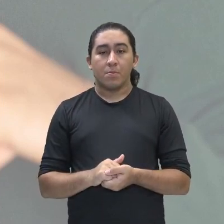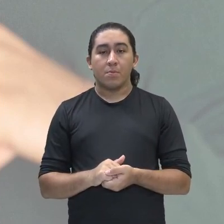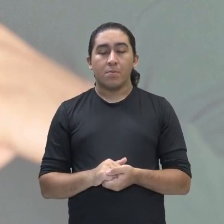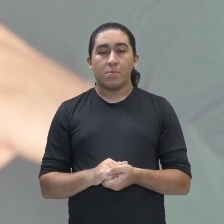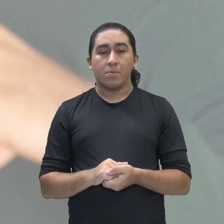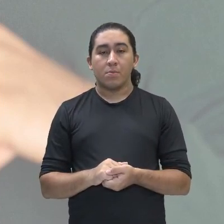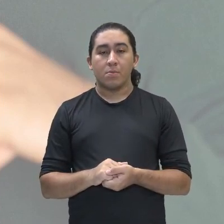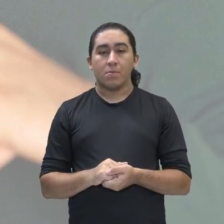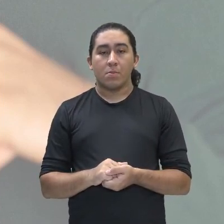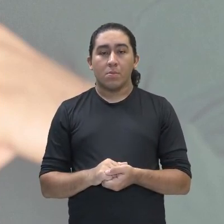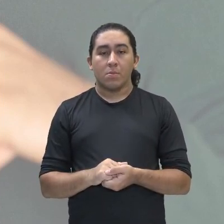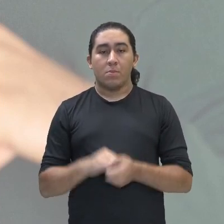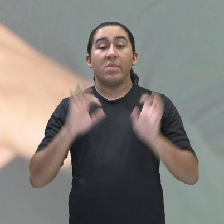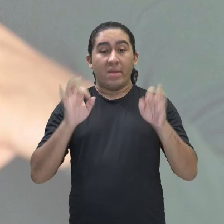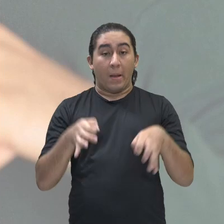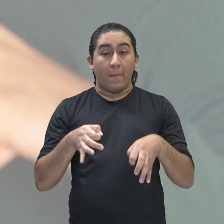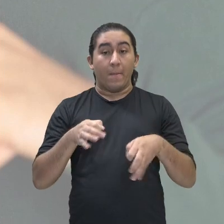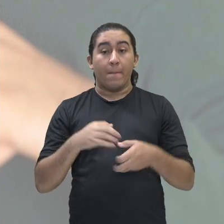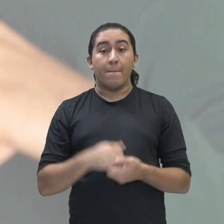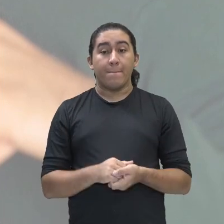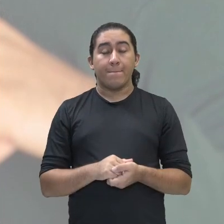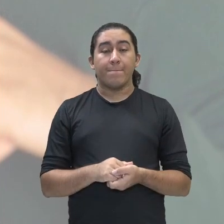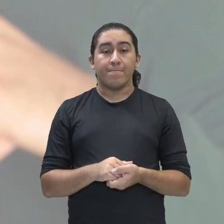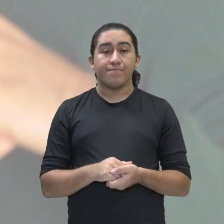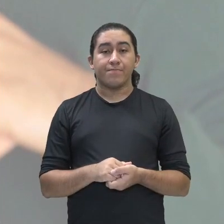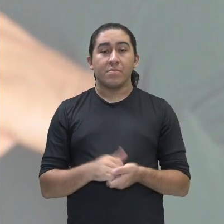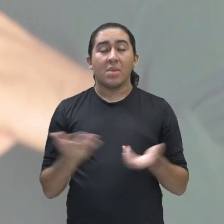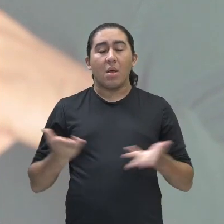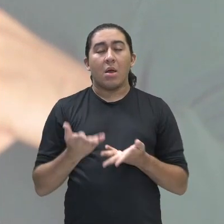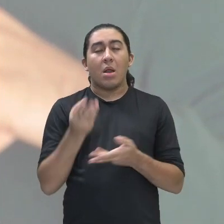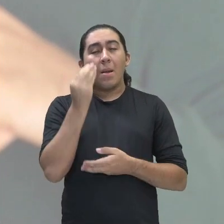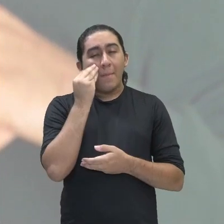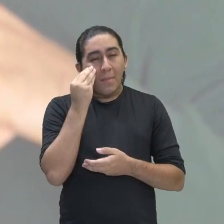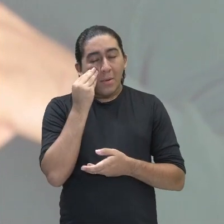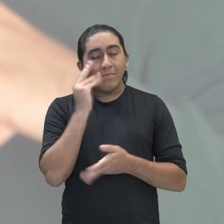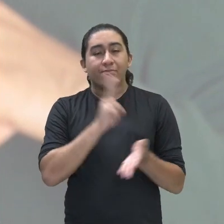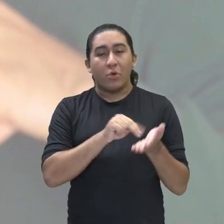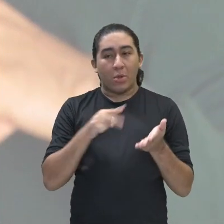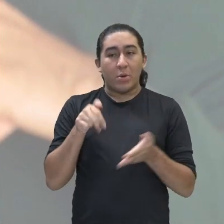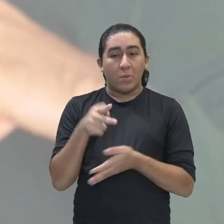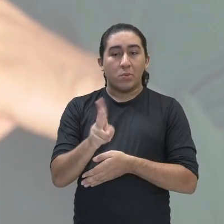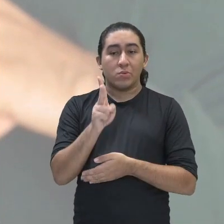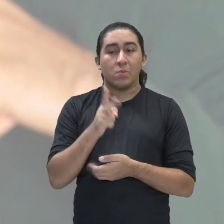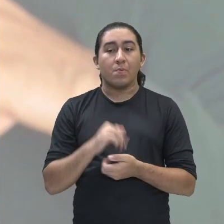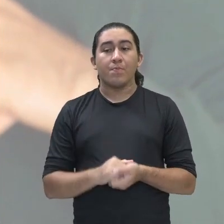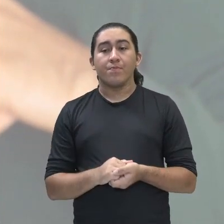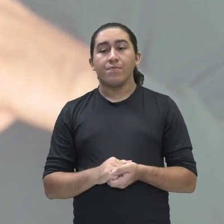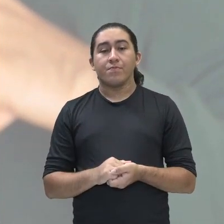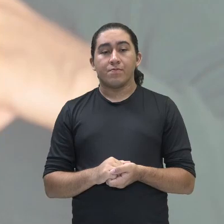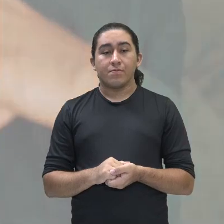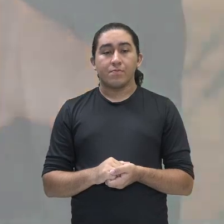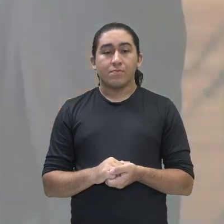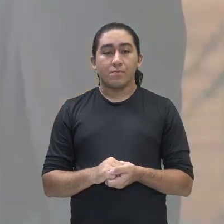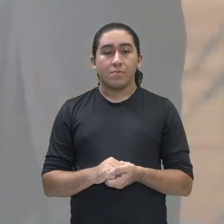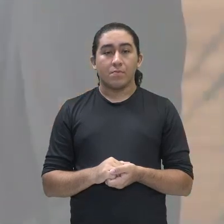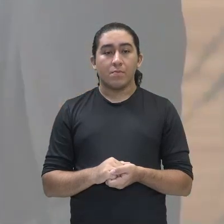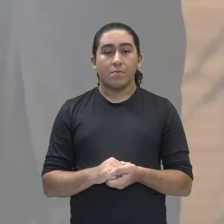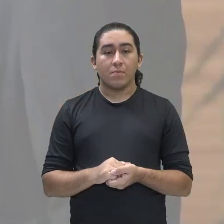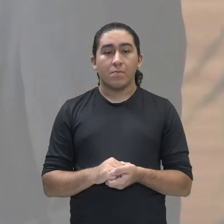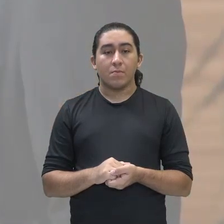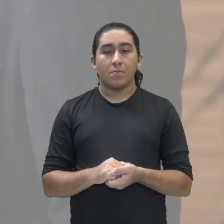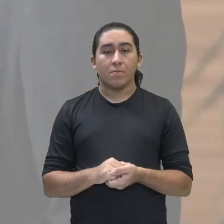a namorada, girlfriend. Ali embaixo nós temos a palavra namorado, que mudou o quê? Em relação ao friend. Colocou na frente